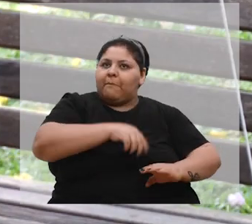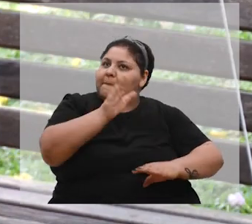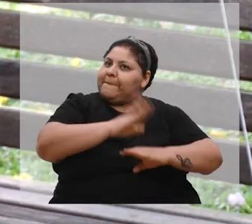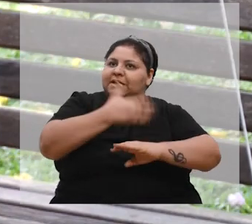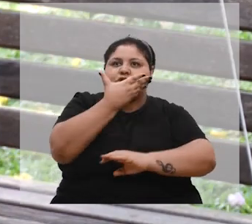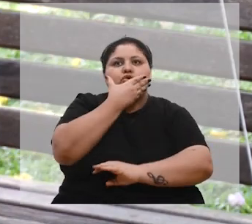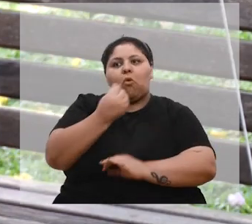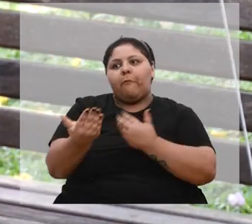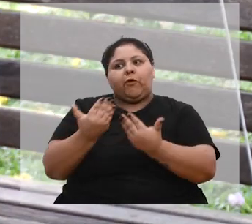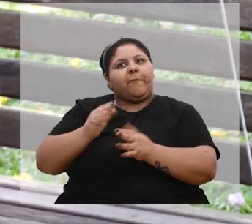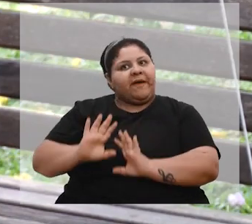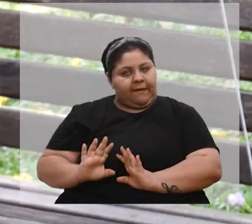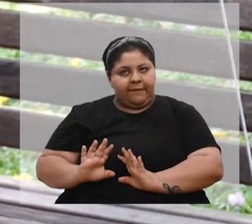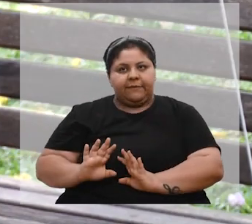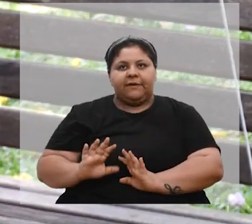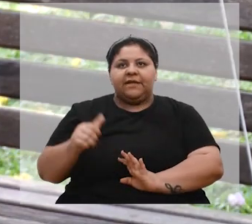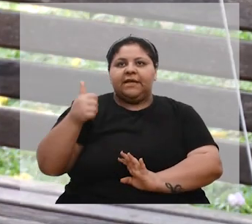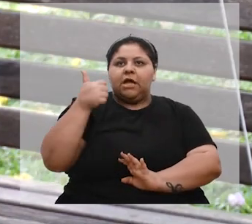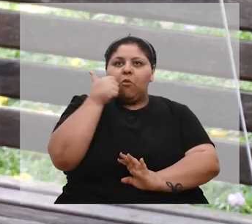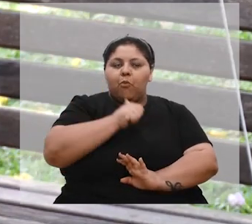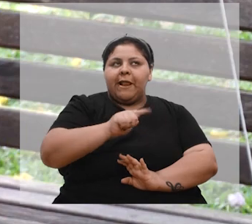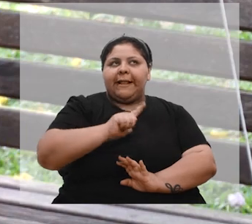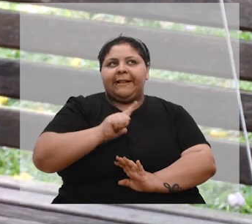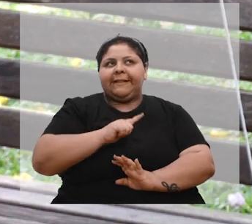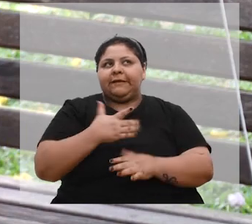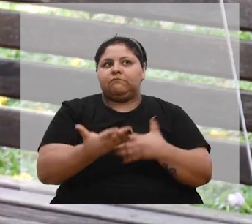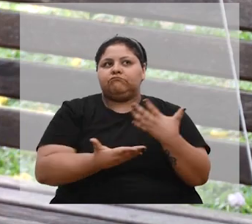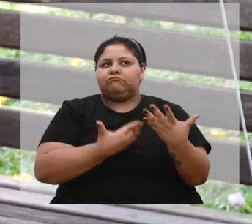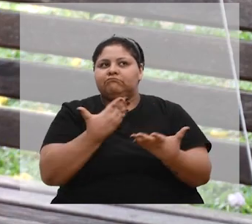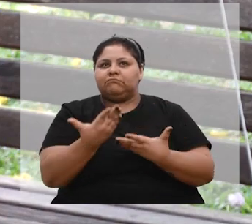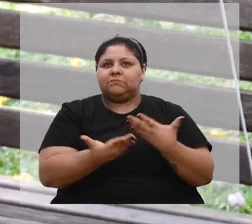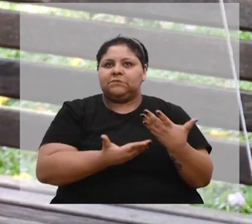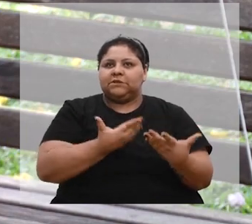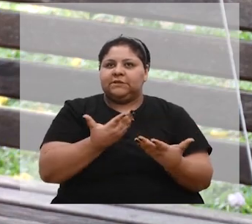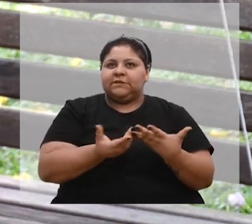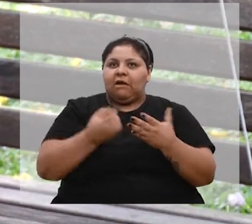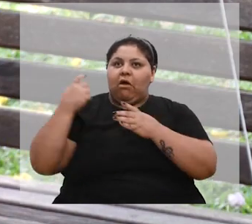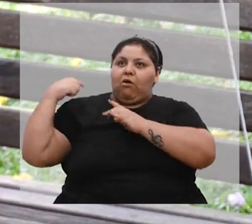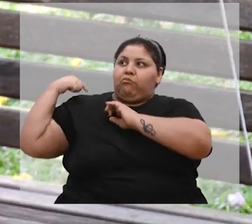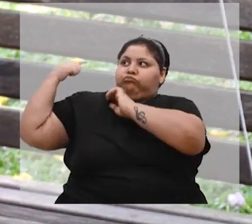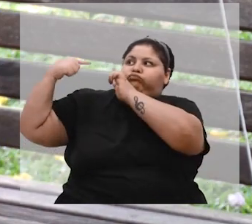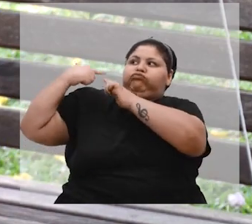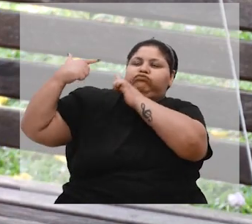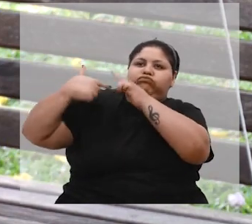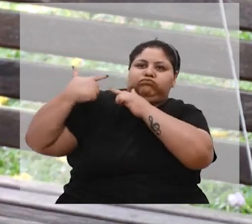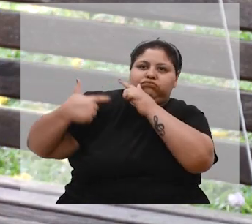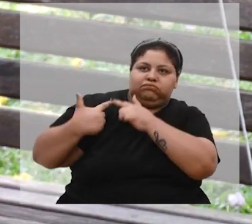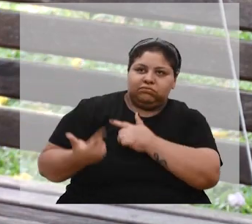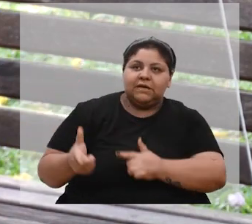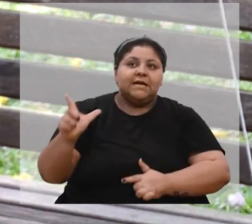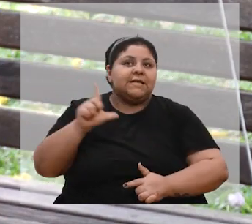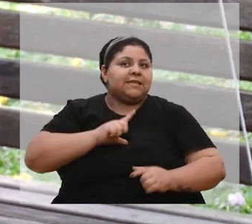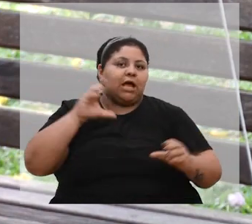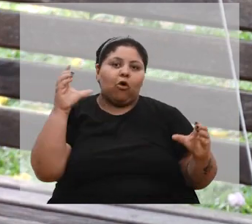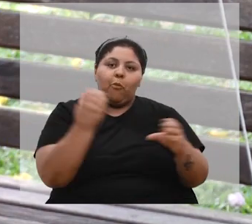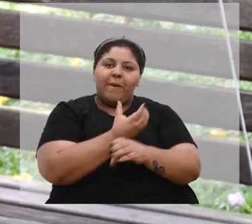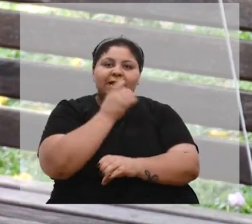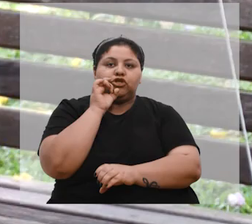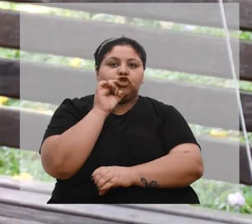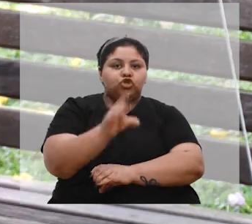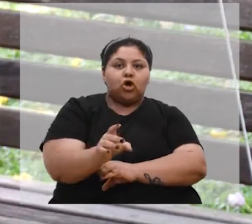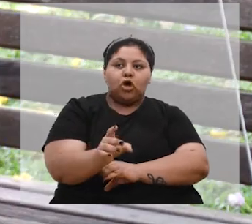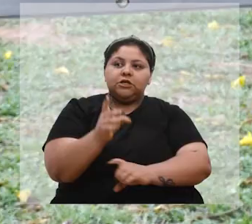ter um relacionamento amoroso. Muito mais que o homem, até, eu acredito. A mulher tem que ter É uma coisa de geração, né? Ela vai